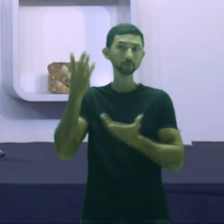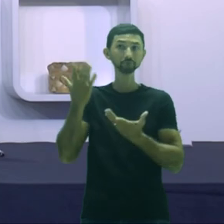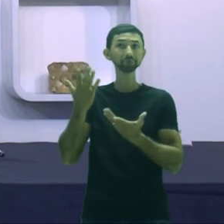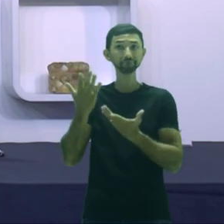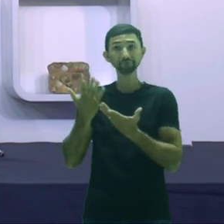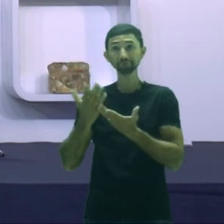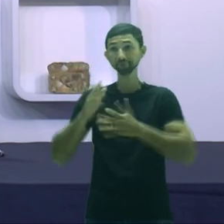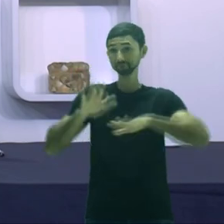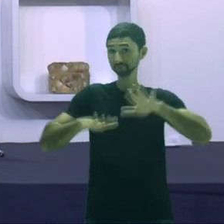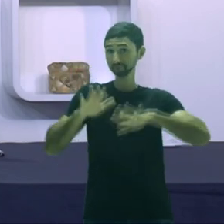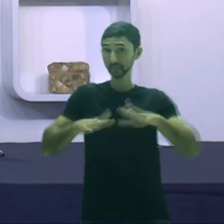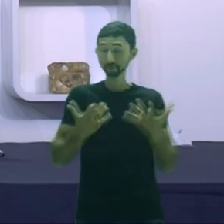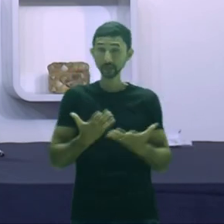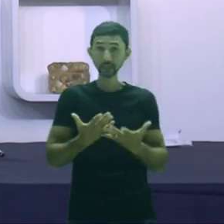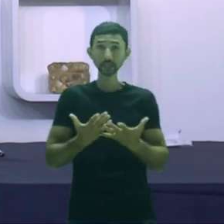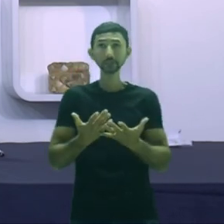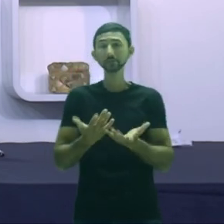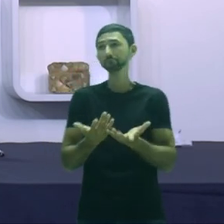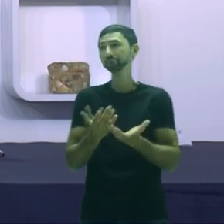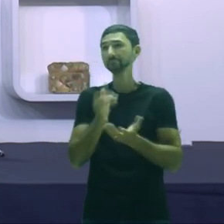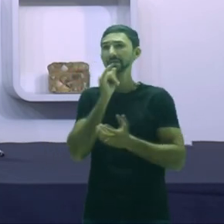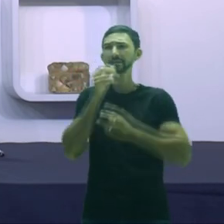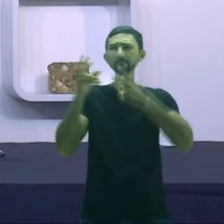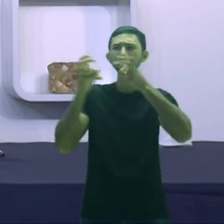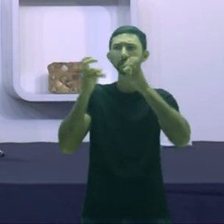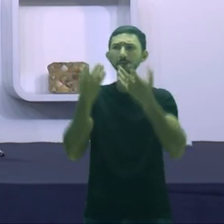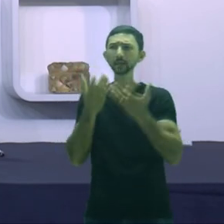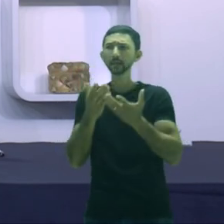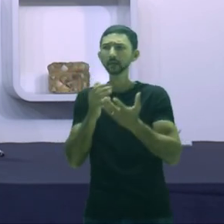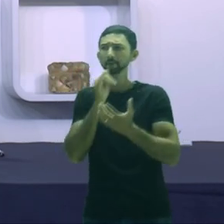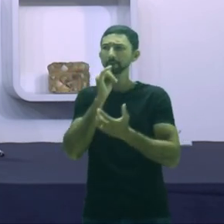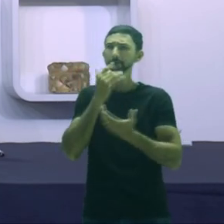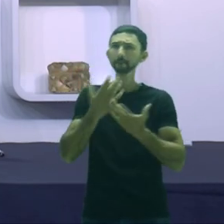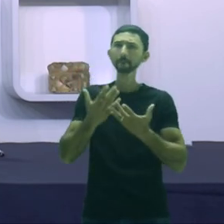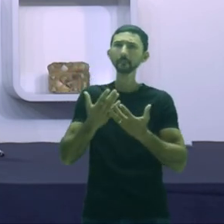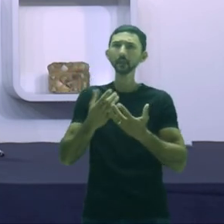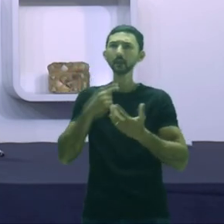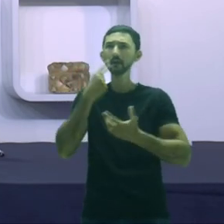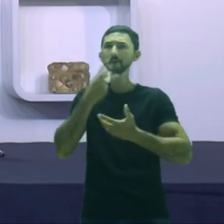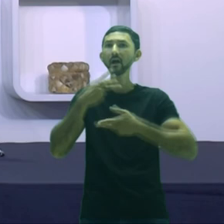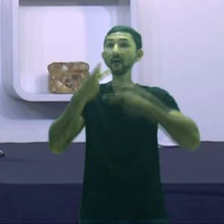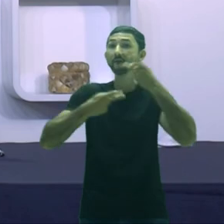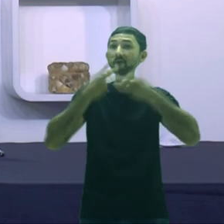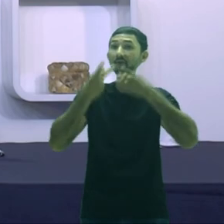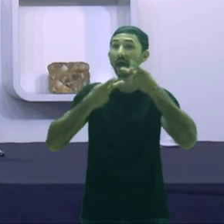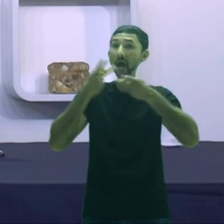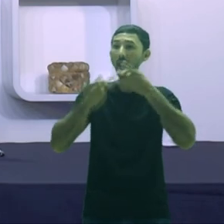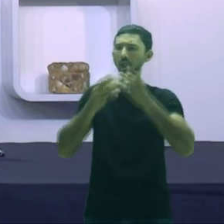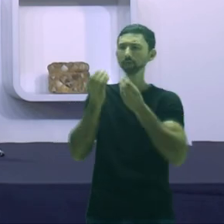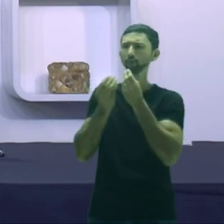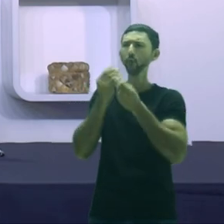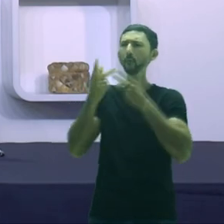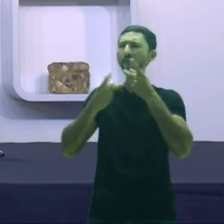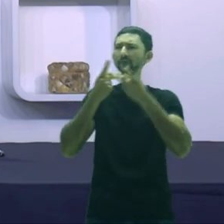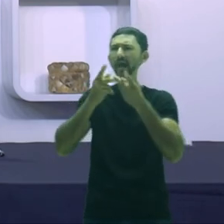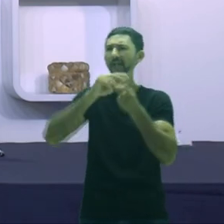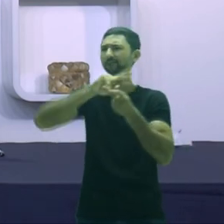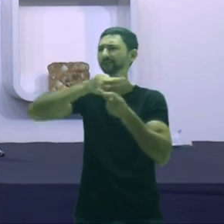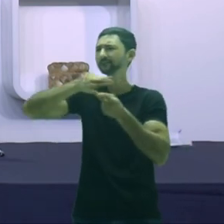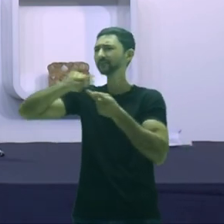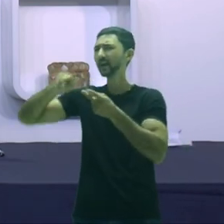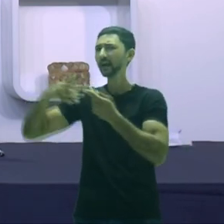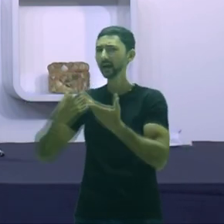Tá? Pode analisar também a capacidade de enrolar ou não a língua. Pessoal, tem